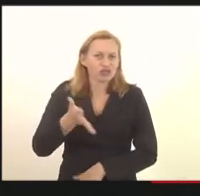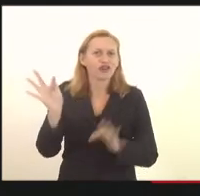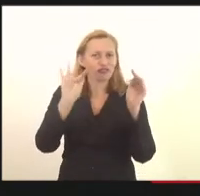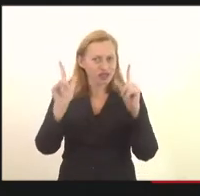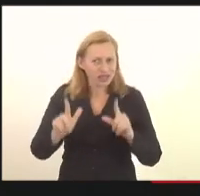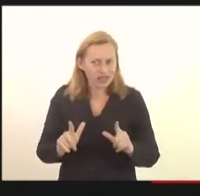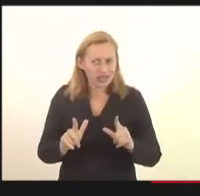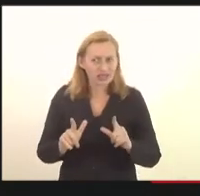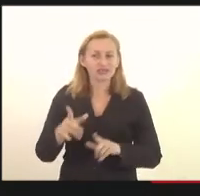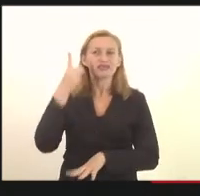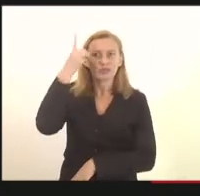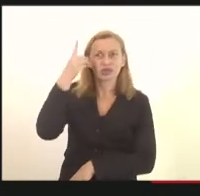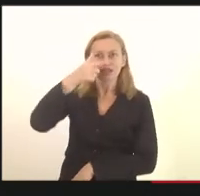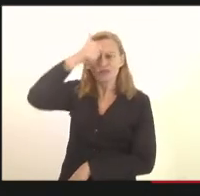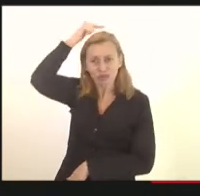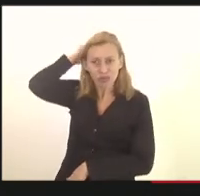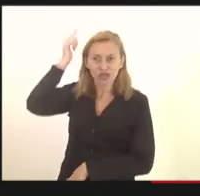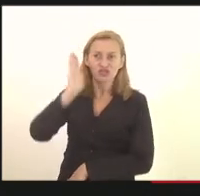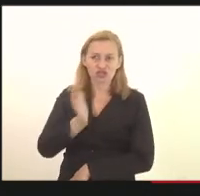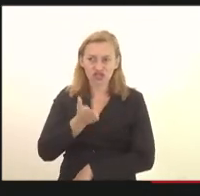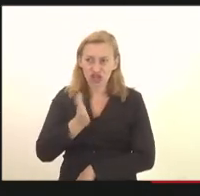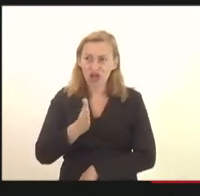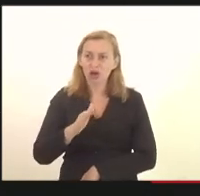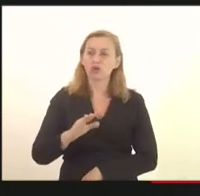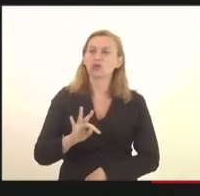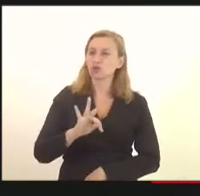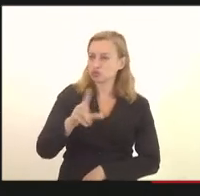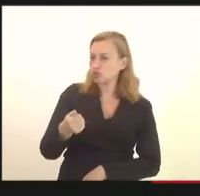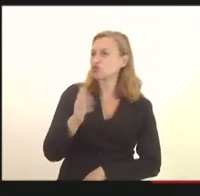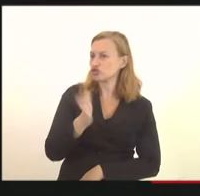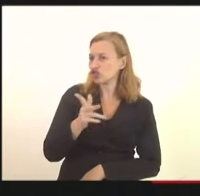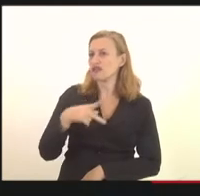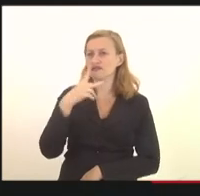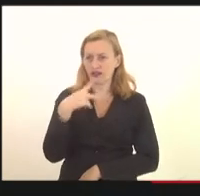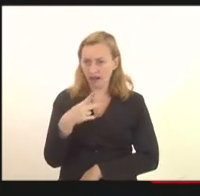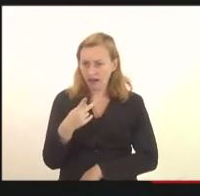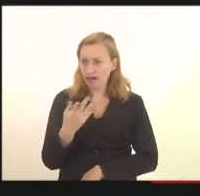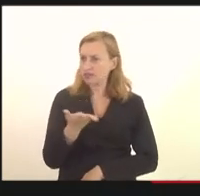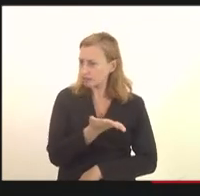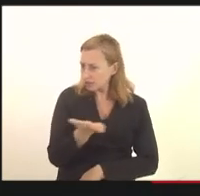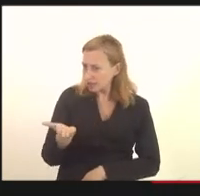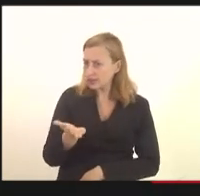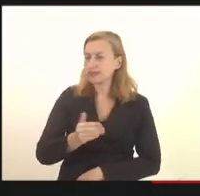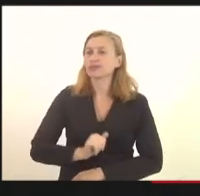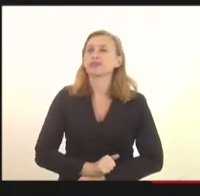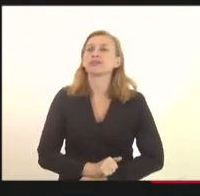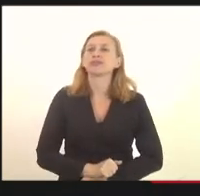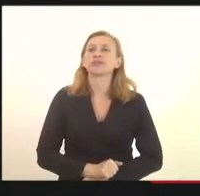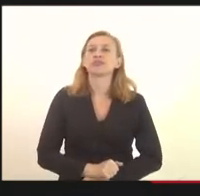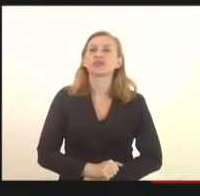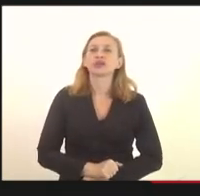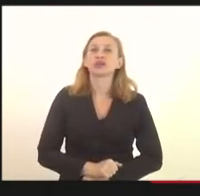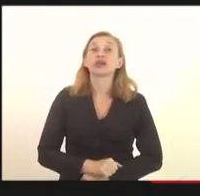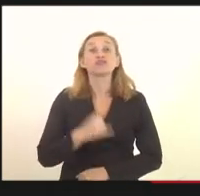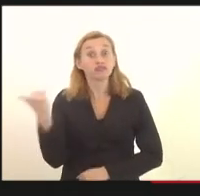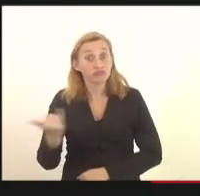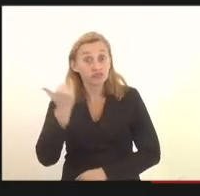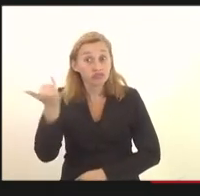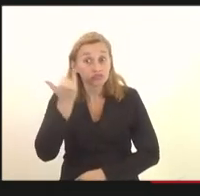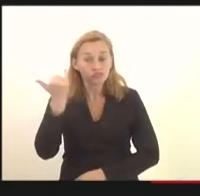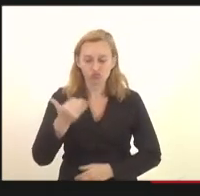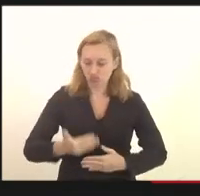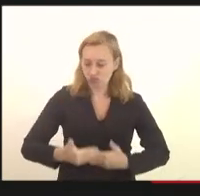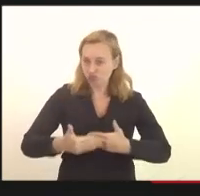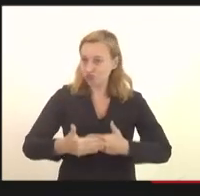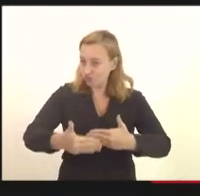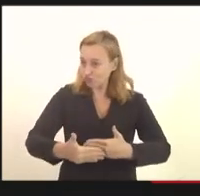deputado Luiz, né? E ressaltar aqui o que já foi dito, a importância dos